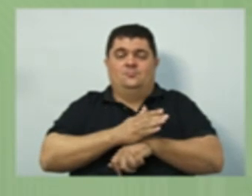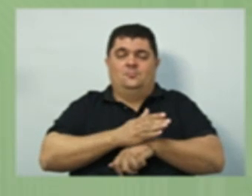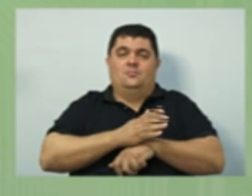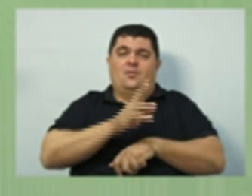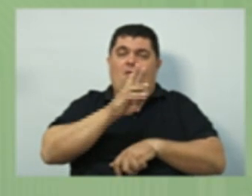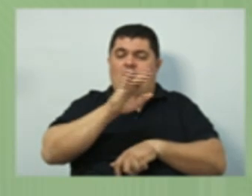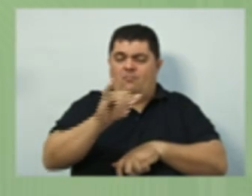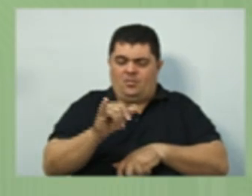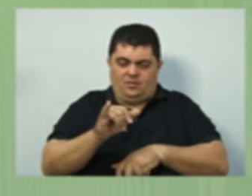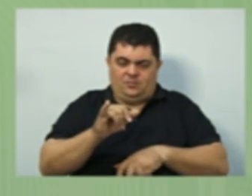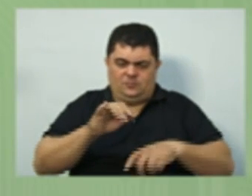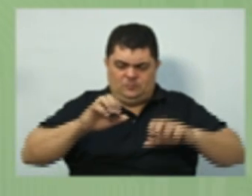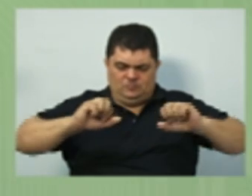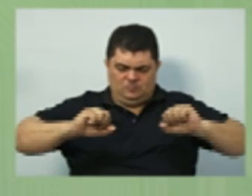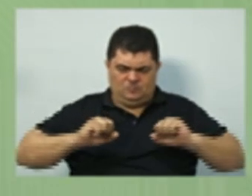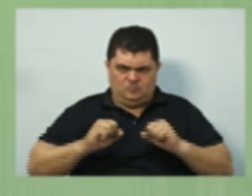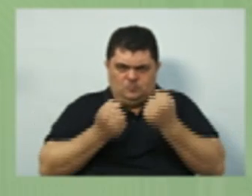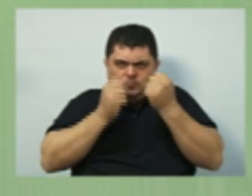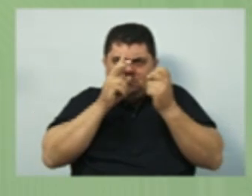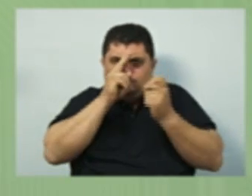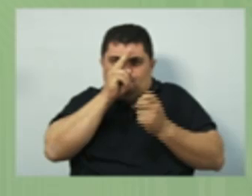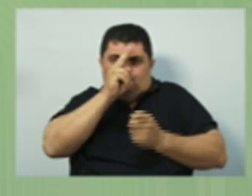o que dá energia.